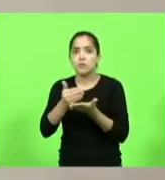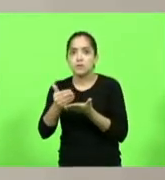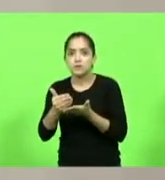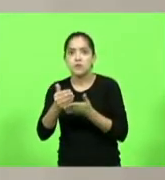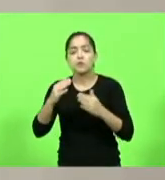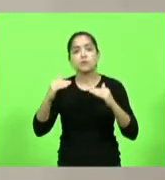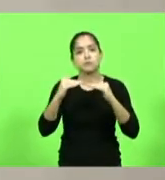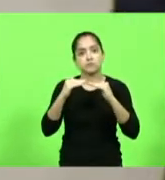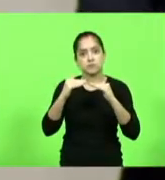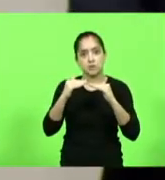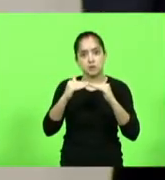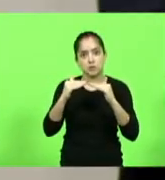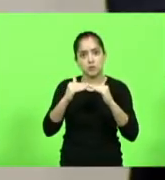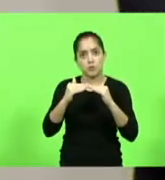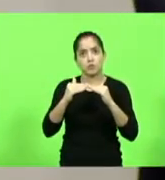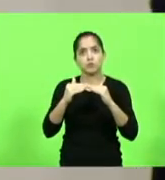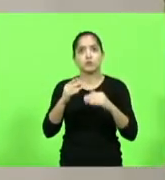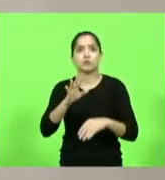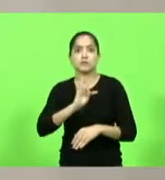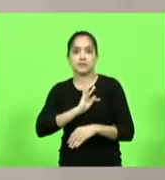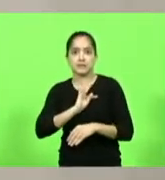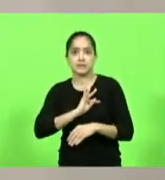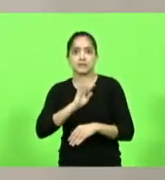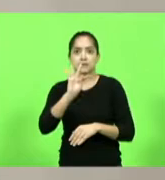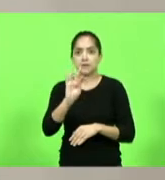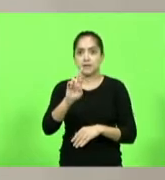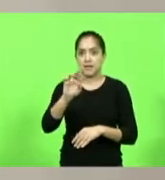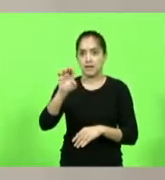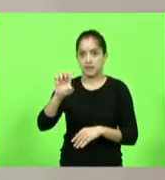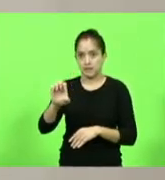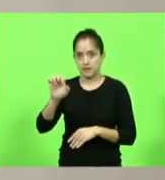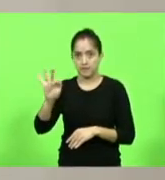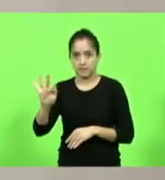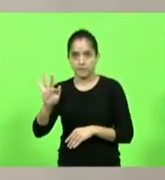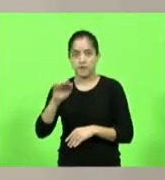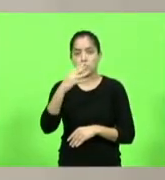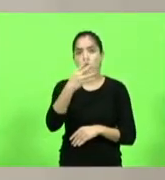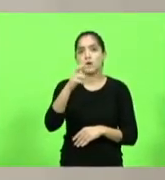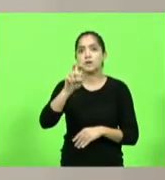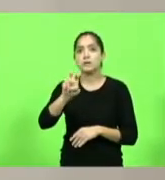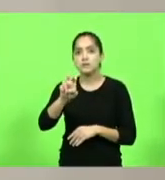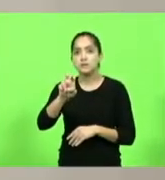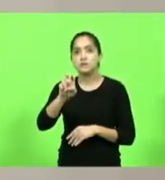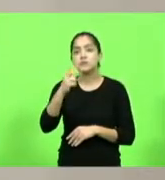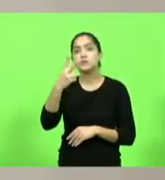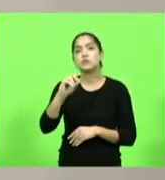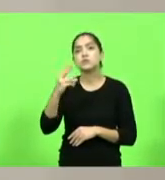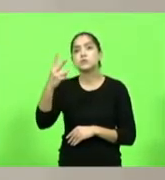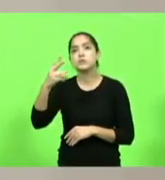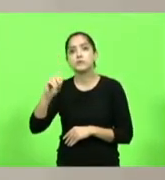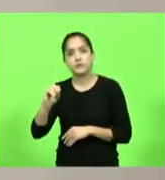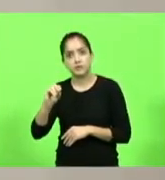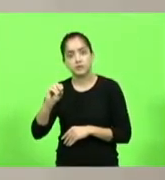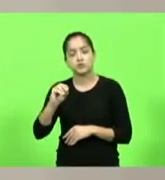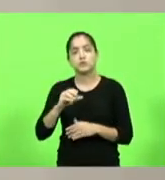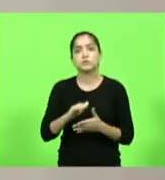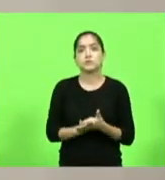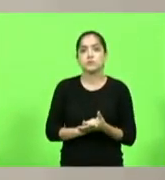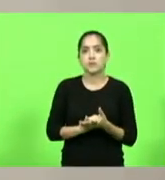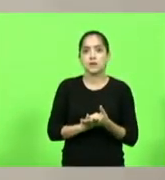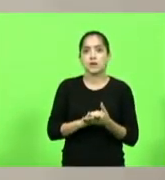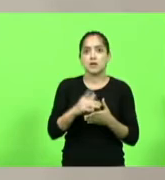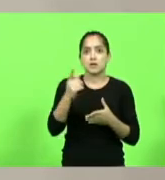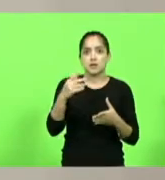Acordo de Cooperação Técnica TRF4, número 45 de 2020, celebrado entre o Tribunal